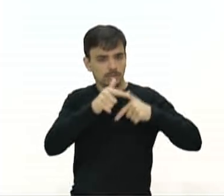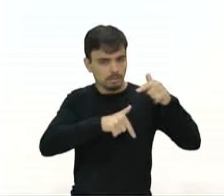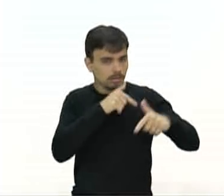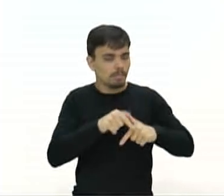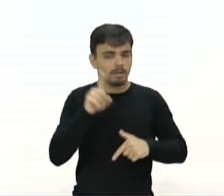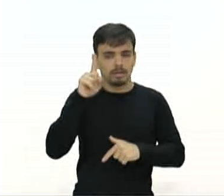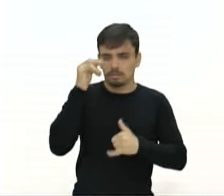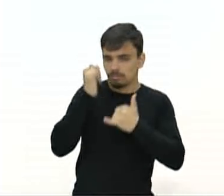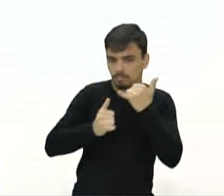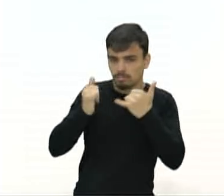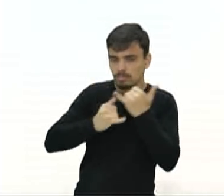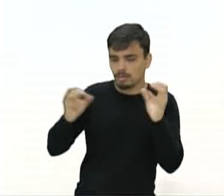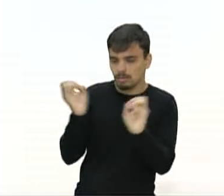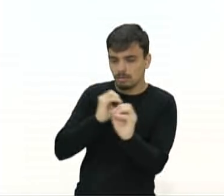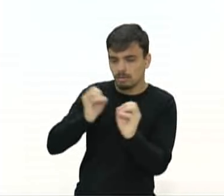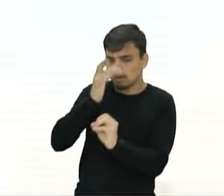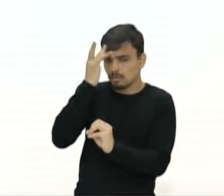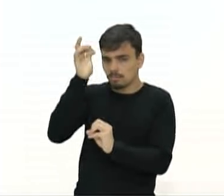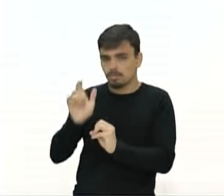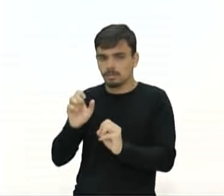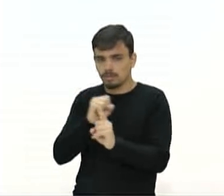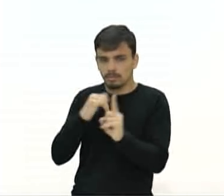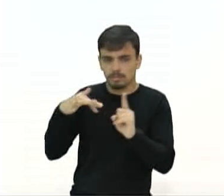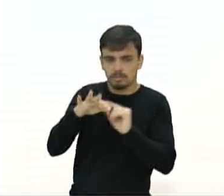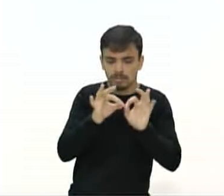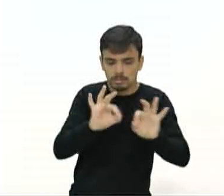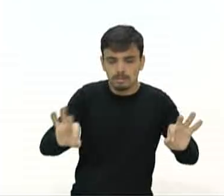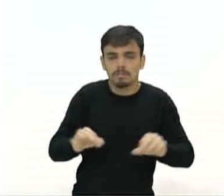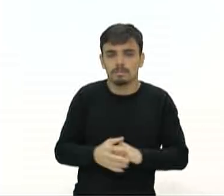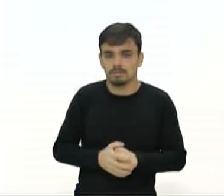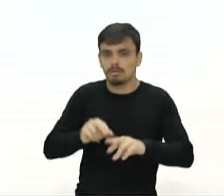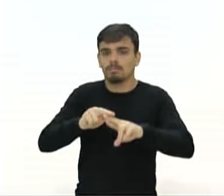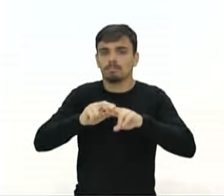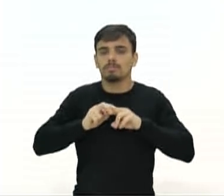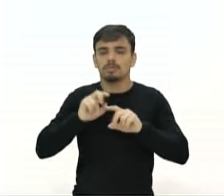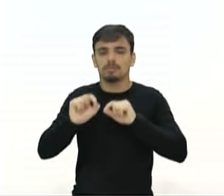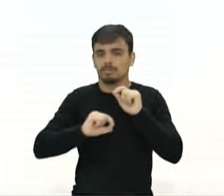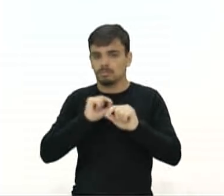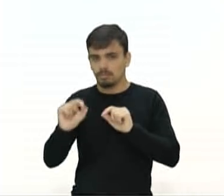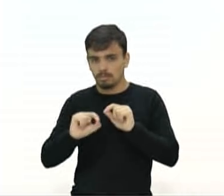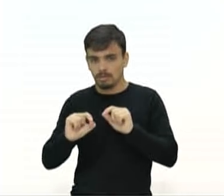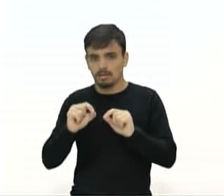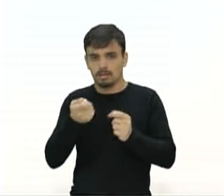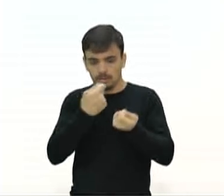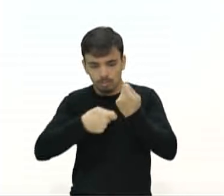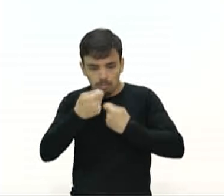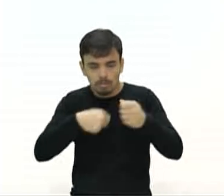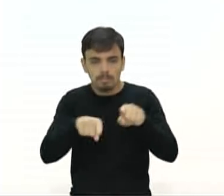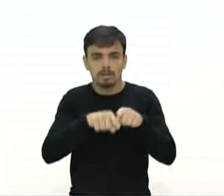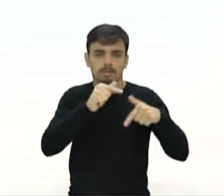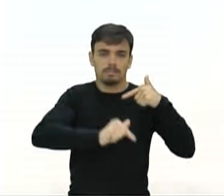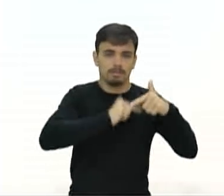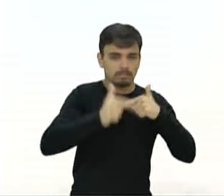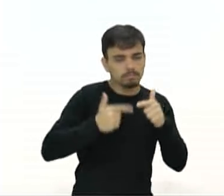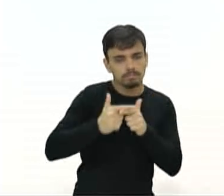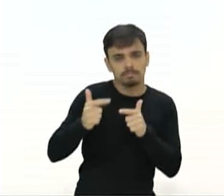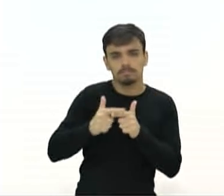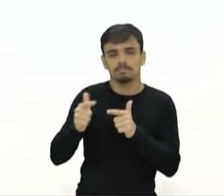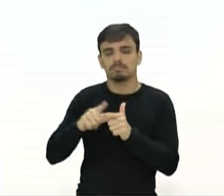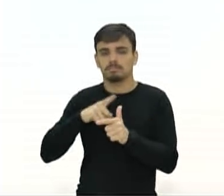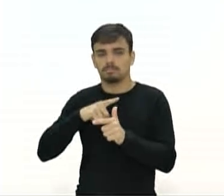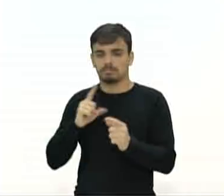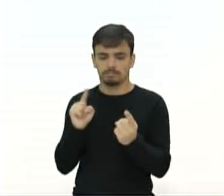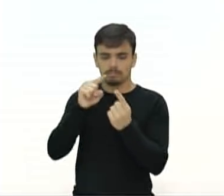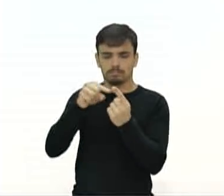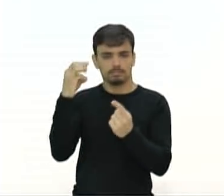tantas semelhanças entre as pessoas como nas sociedades simples. Portanto, além da questão econômica, o trabalho e a divisão em profissões têm uma